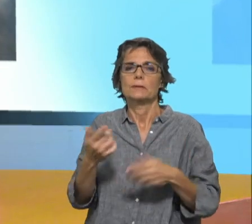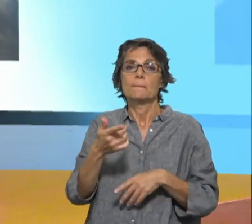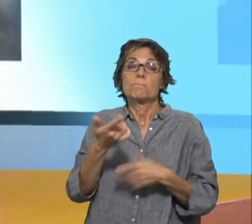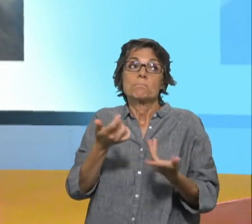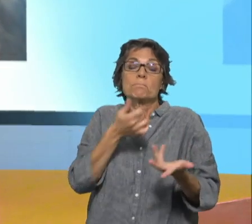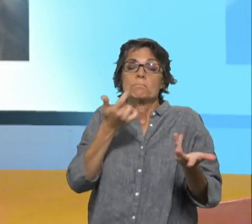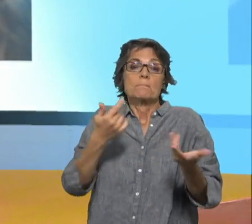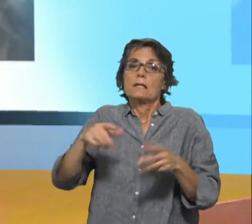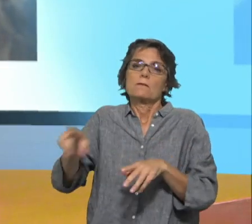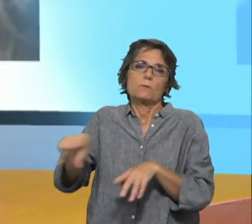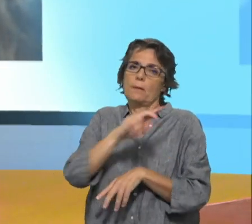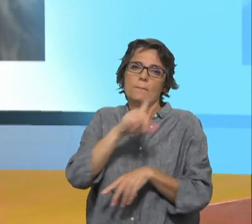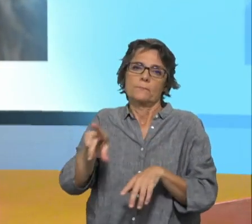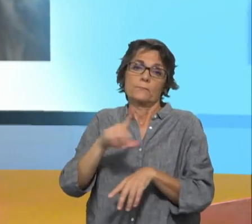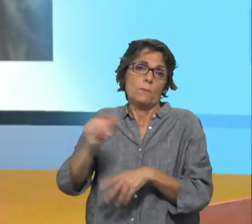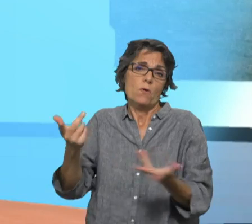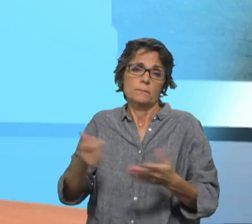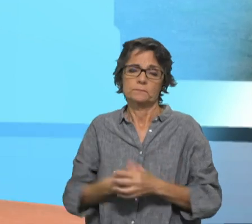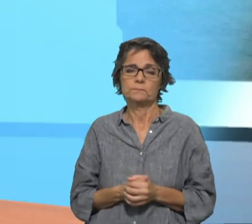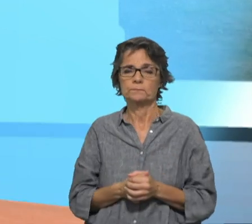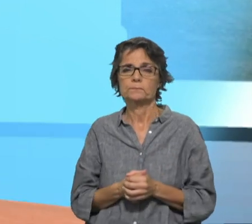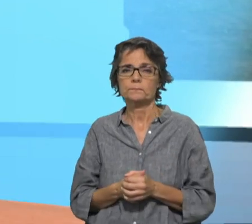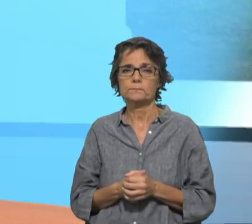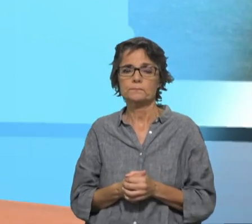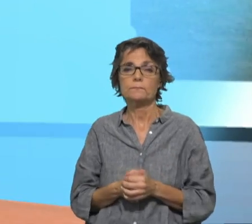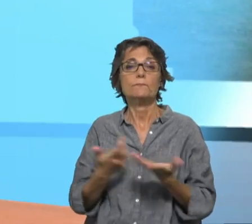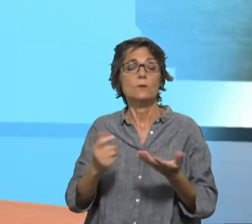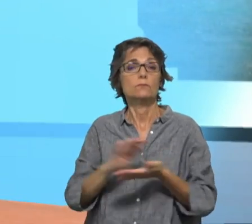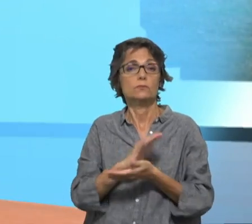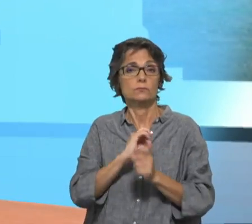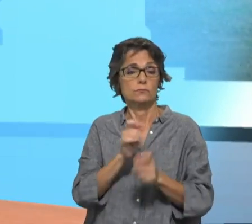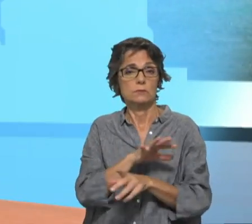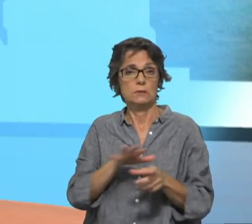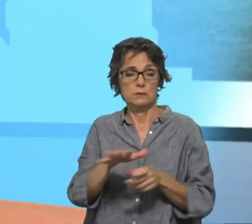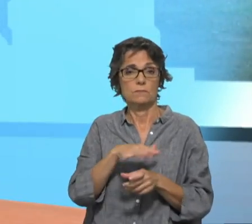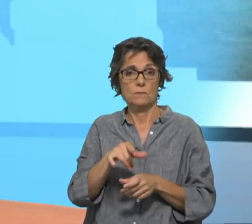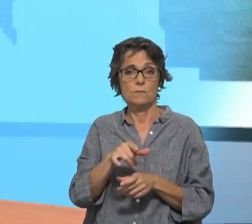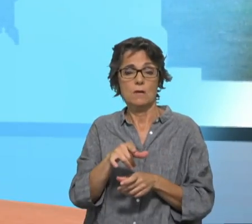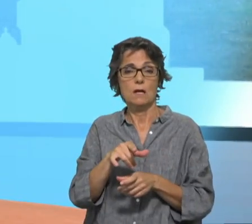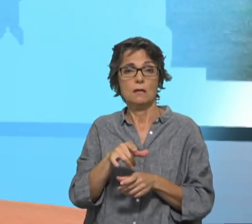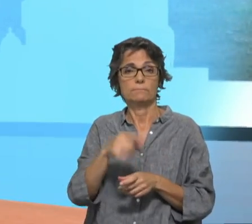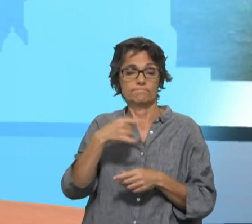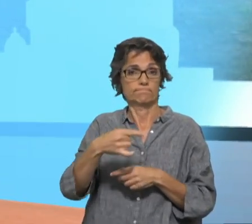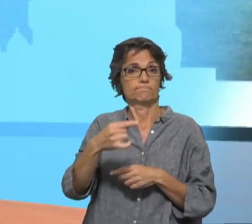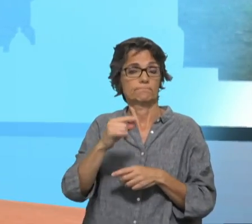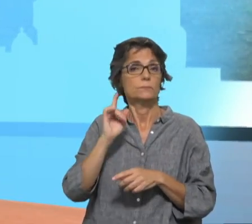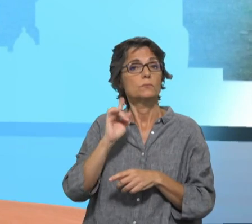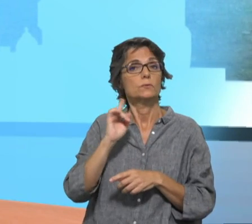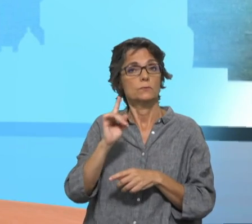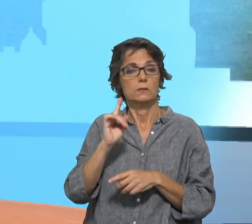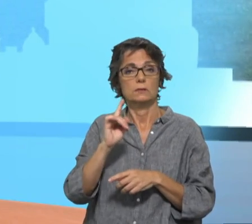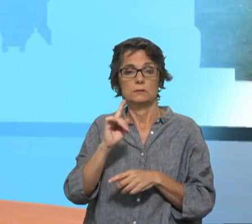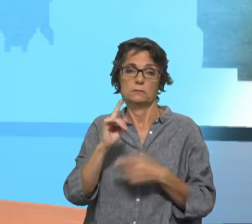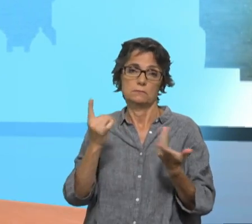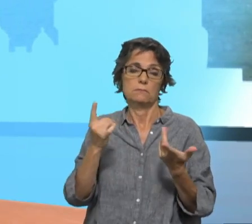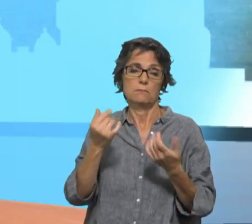altura. E o jornalismo, neste caso, enfim, como em muitos outros, felizmente, foi a mediação principal para a independência